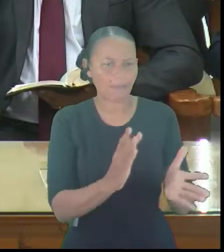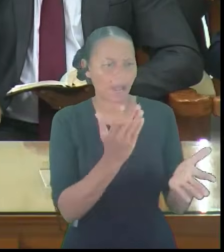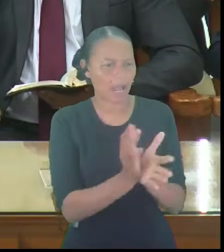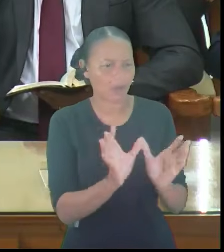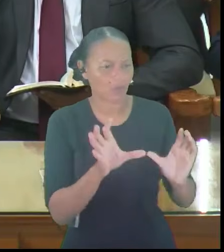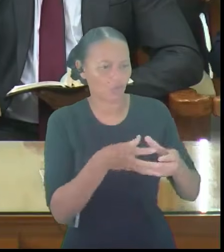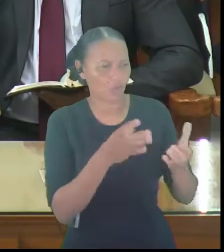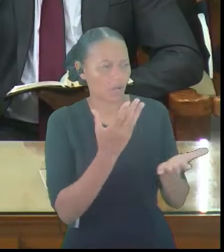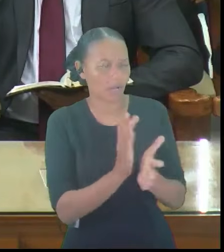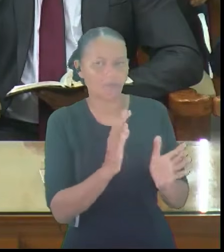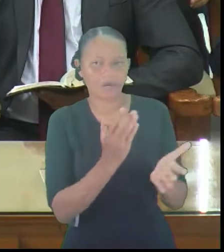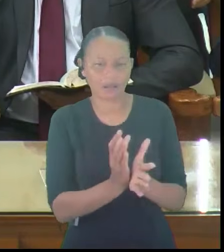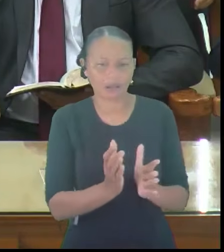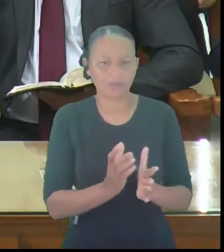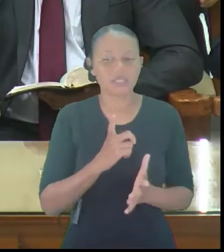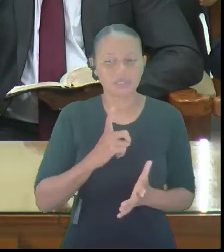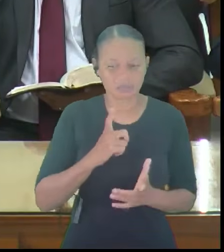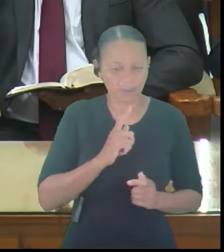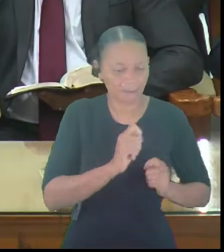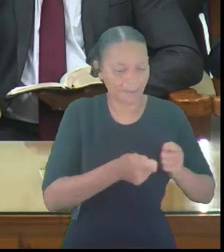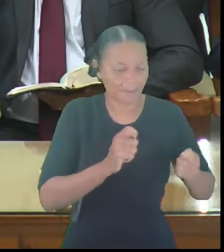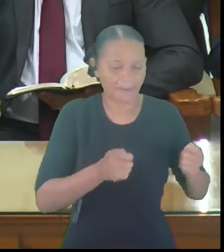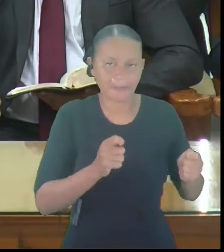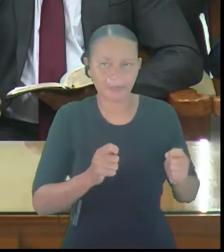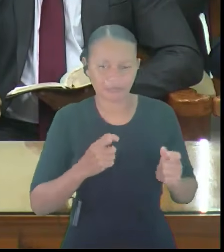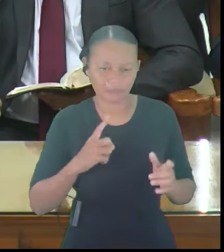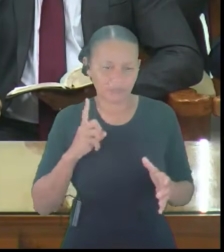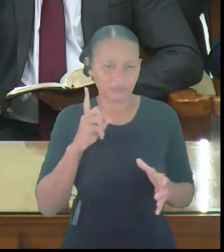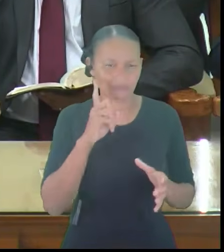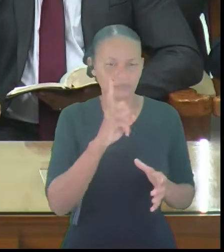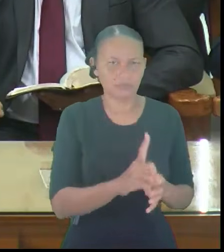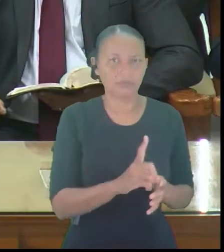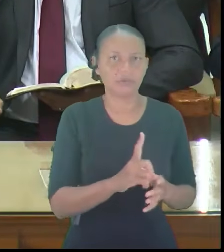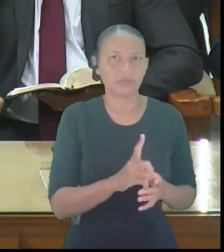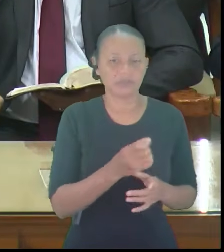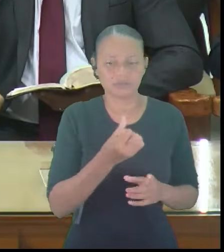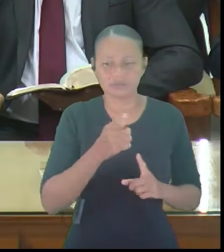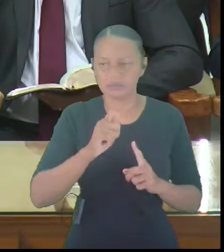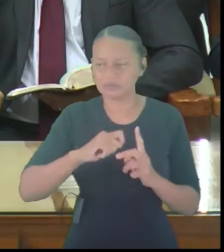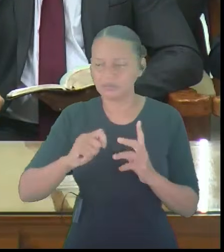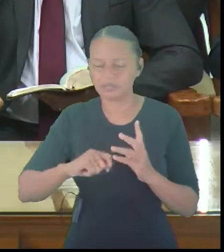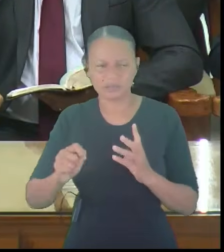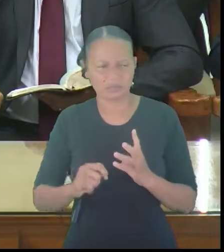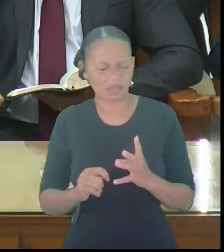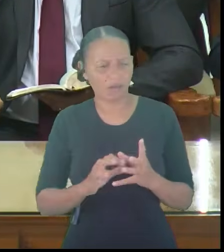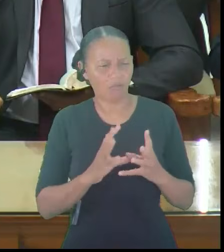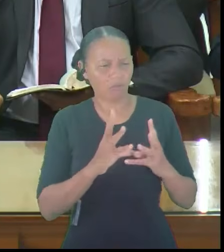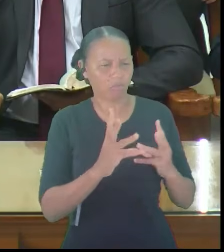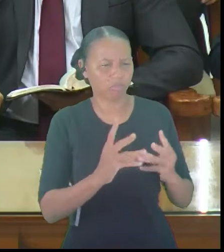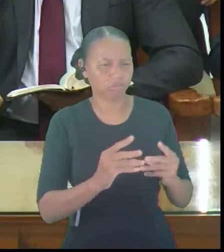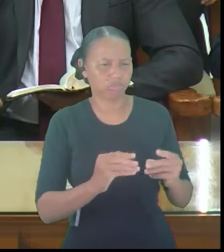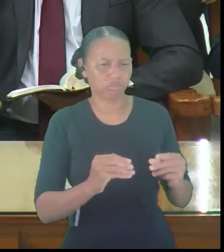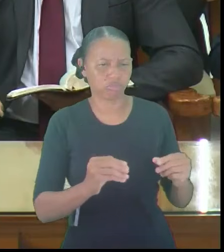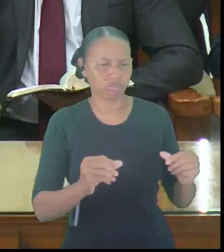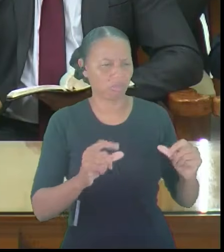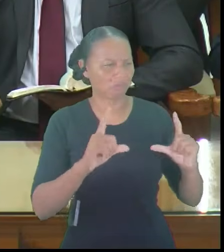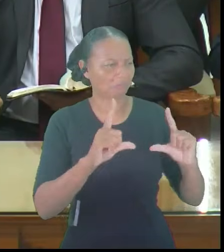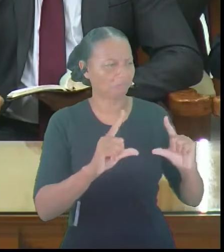A igreja rendia que se mantinha. E depois, quando ele chega lá com 6 meses, a renda da igreja se acaba.